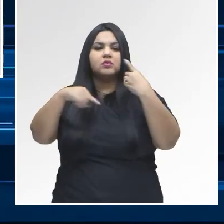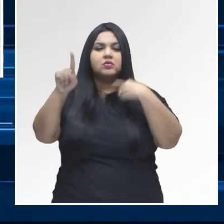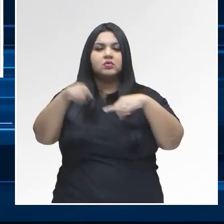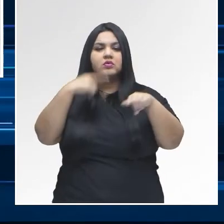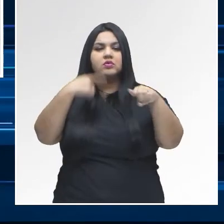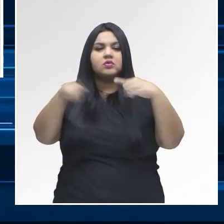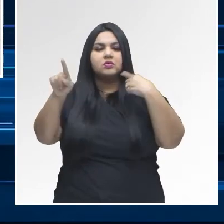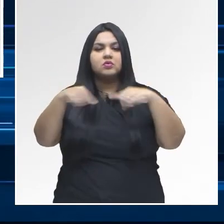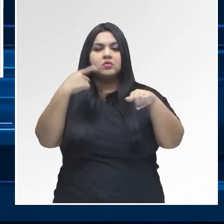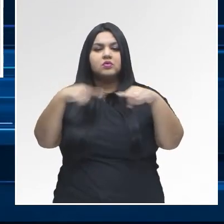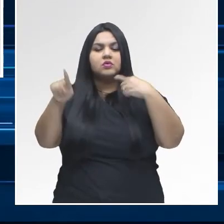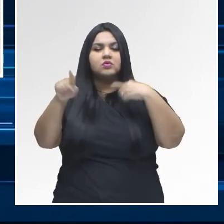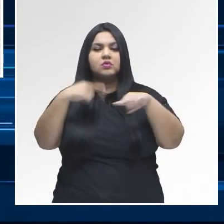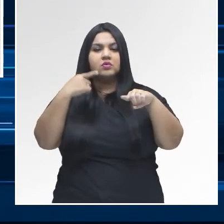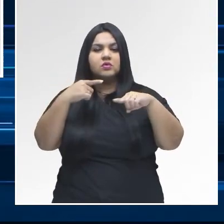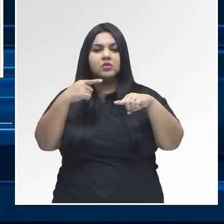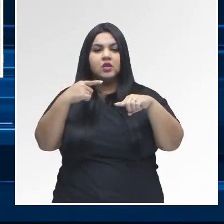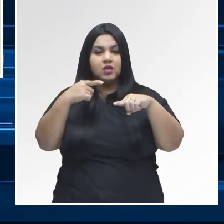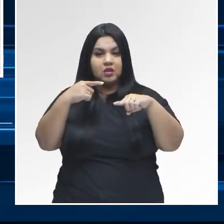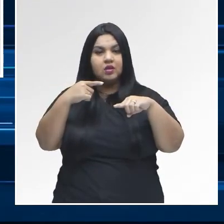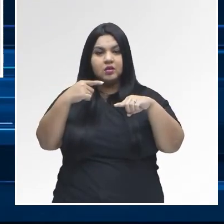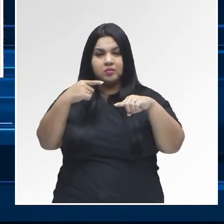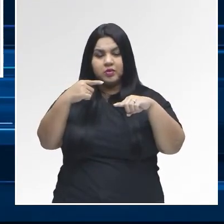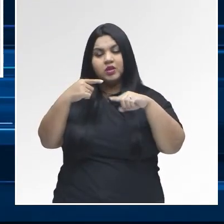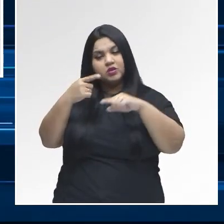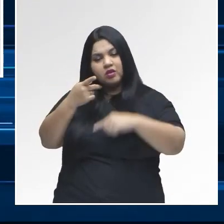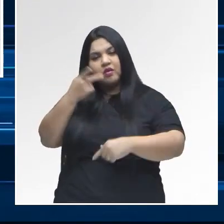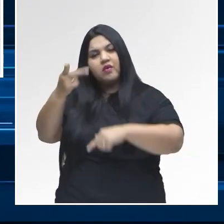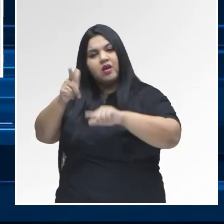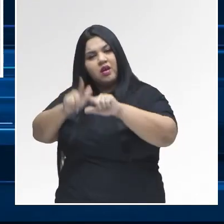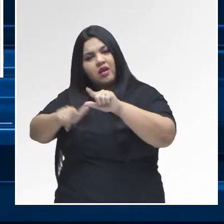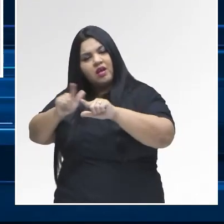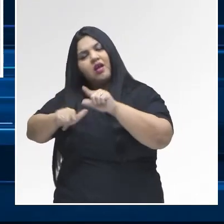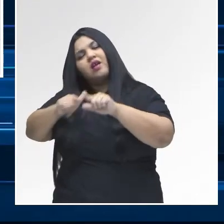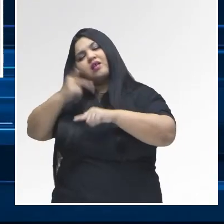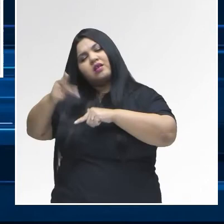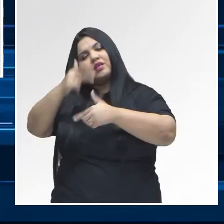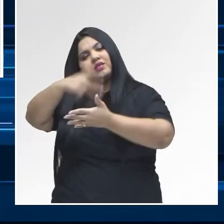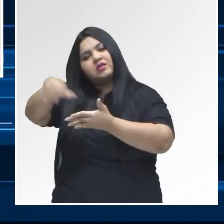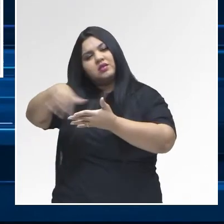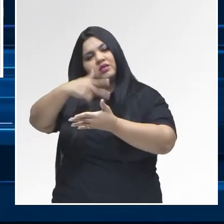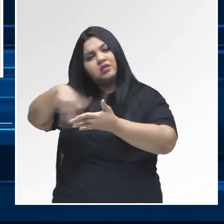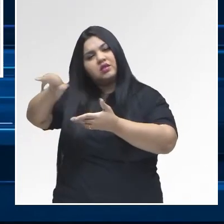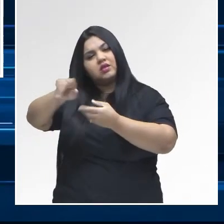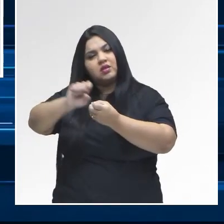quando o mestre lá joga a letra das músicas que serão dançadas ali, ou melhor,